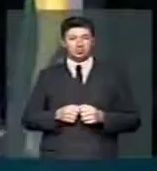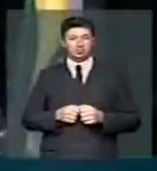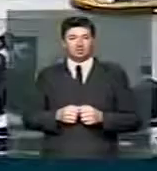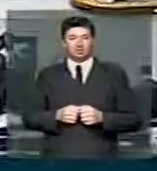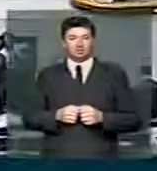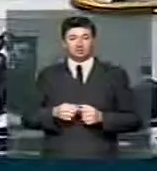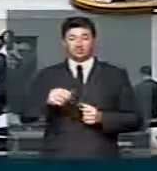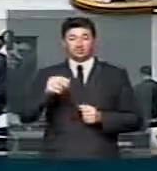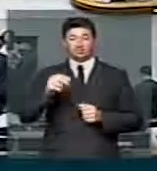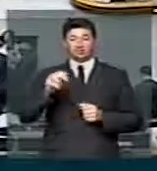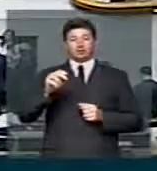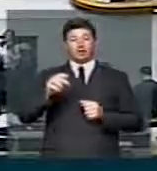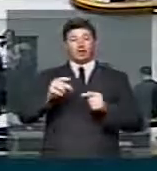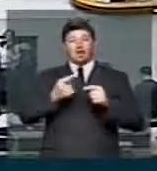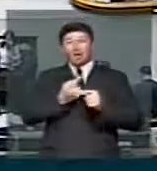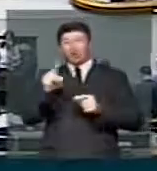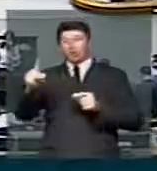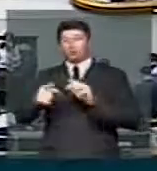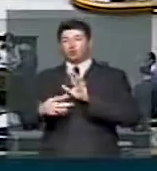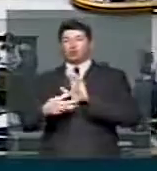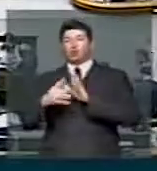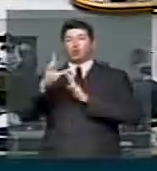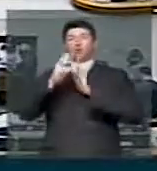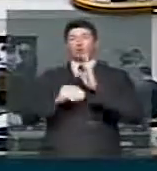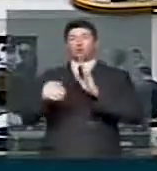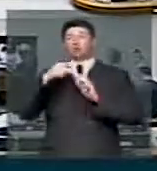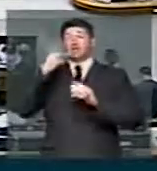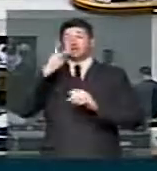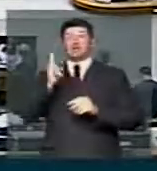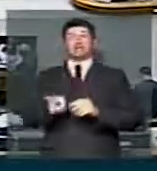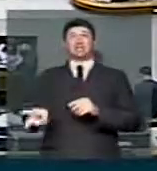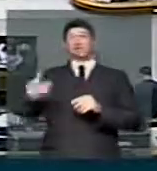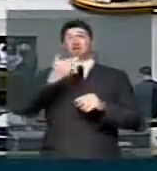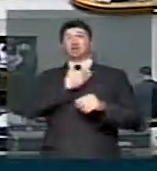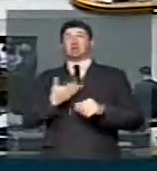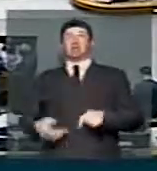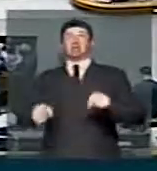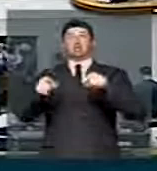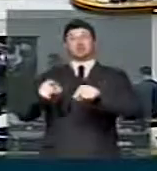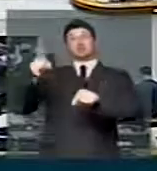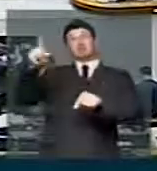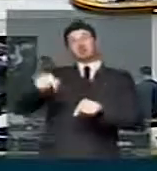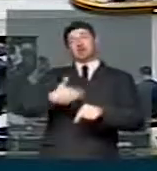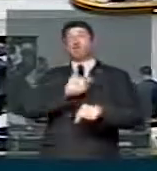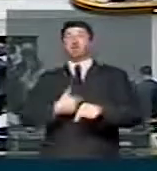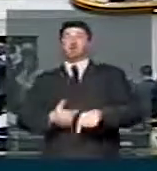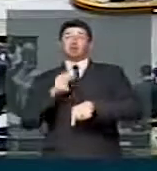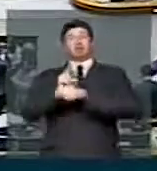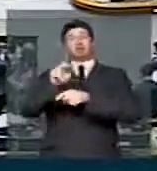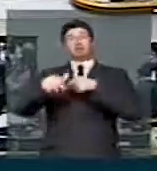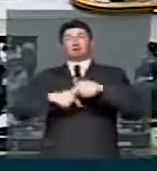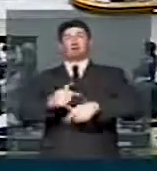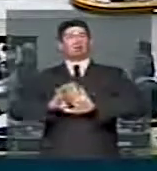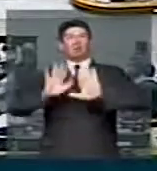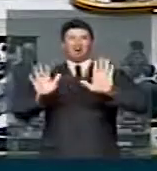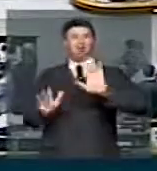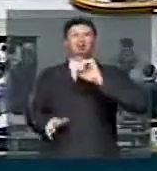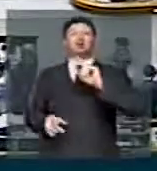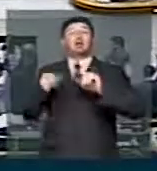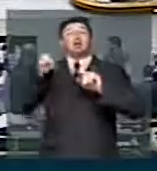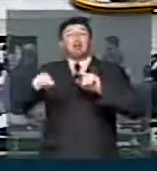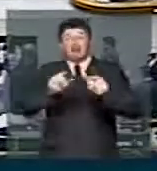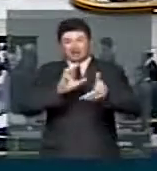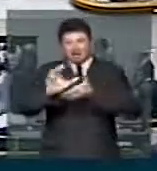último bastião, cai a última referência que tanto dizem, este governo é o governo que defende o trabalhador. Nessa linha